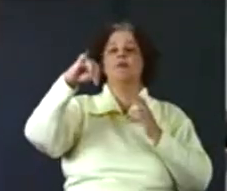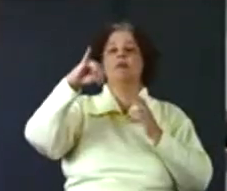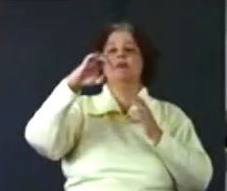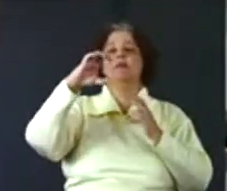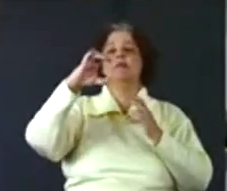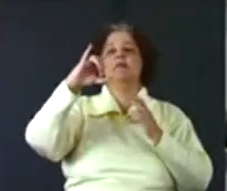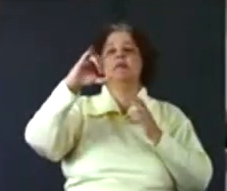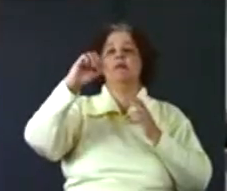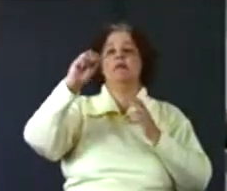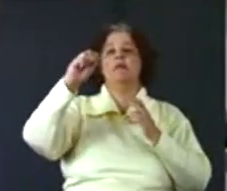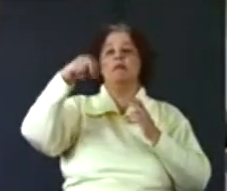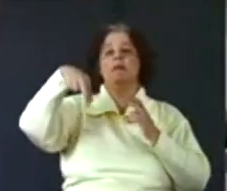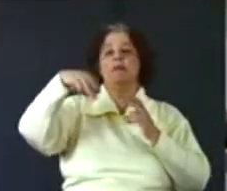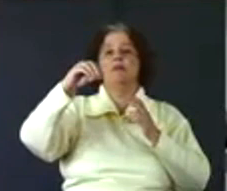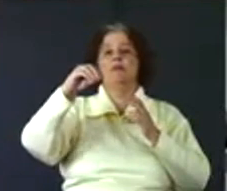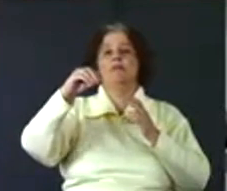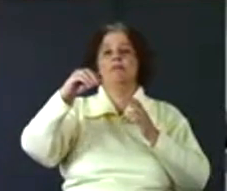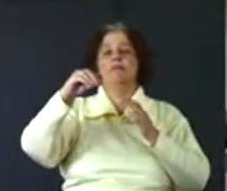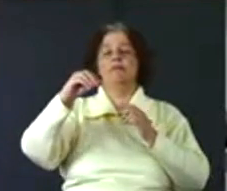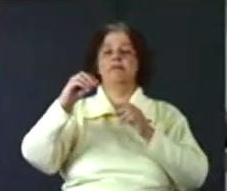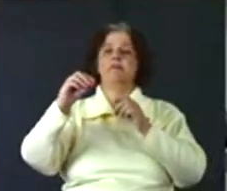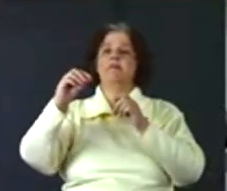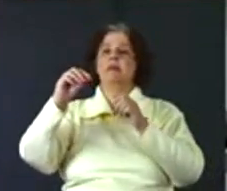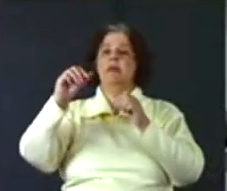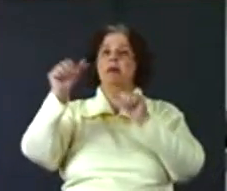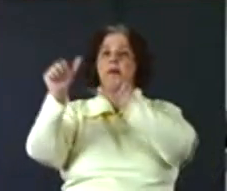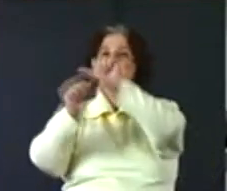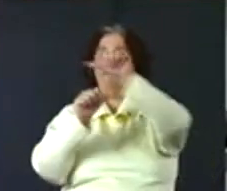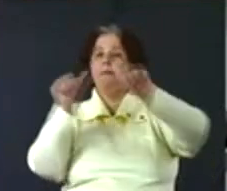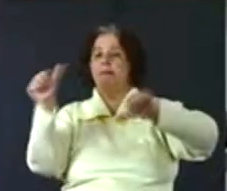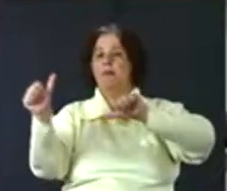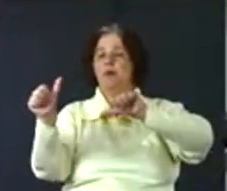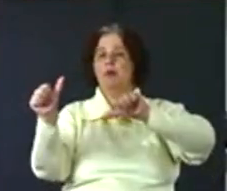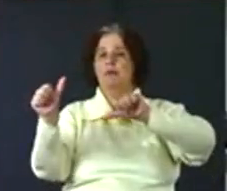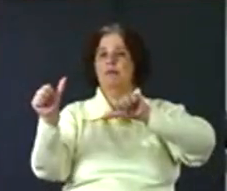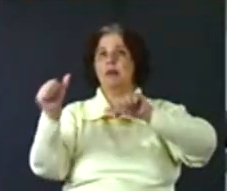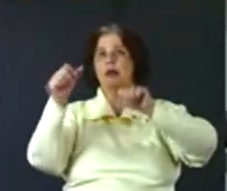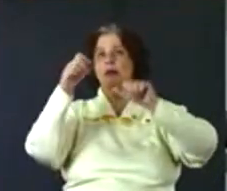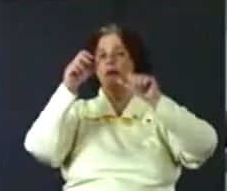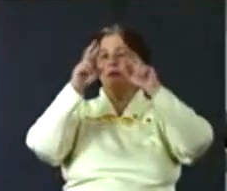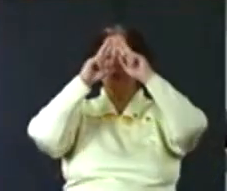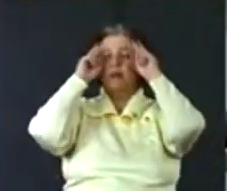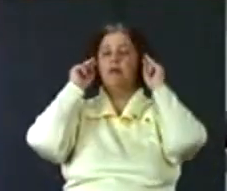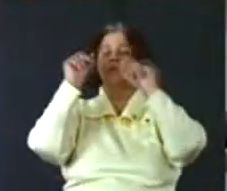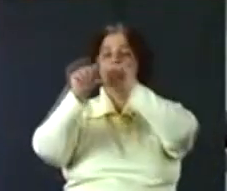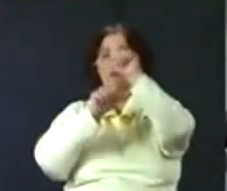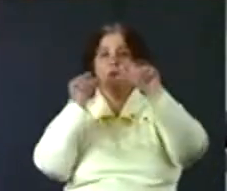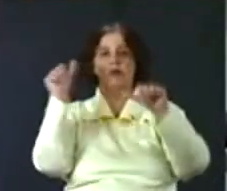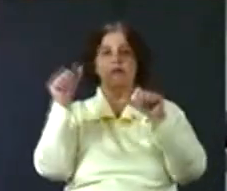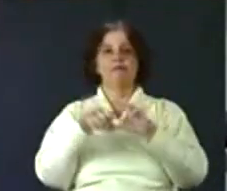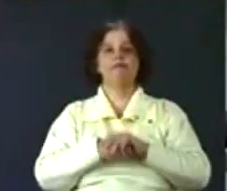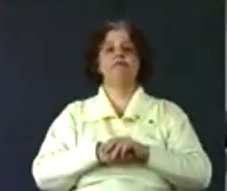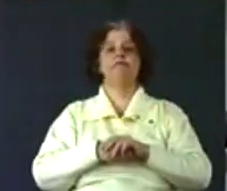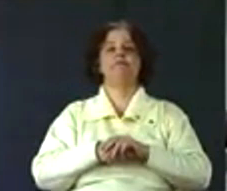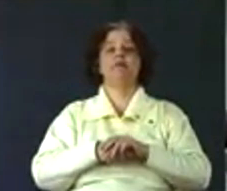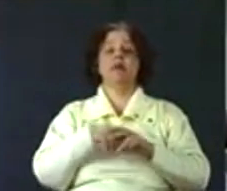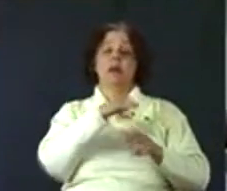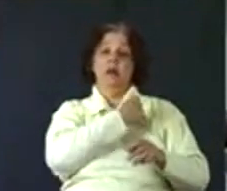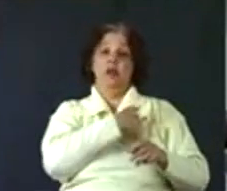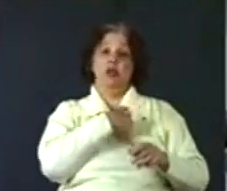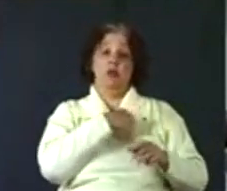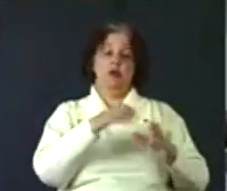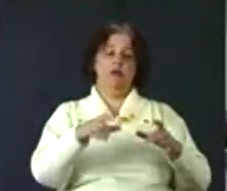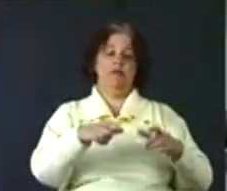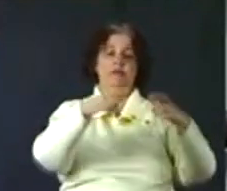lugar, a história diz que João foi liberto daquela prisão na ilha de Patmos e que ele já velhinho